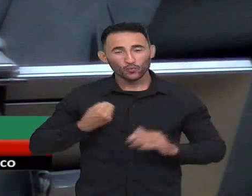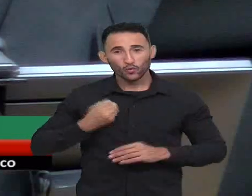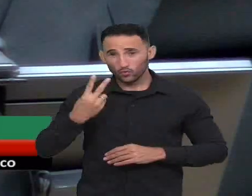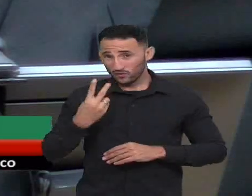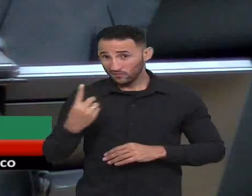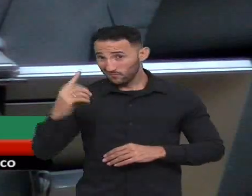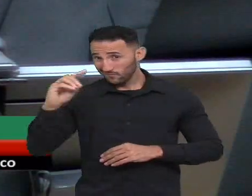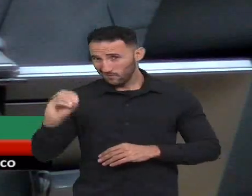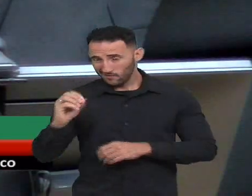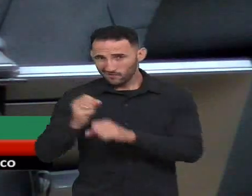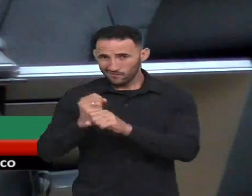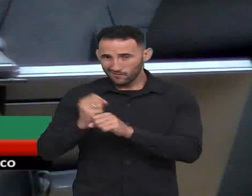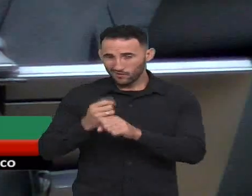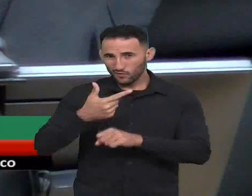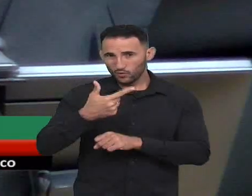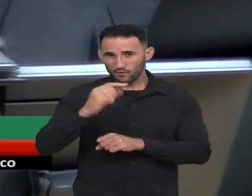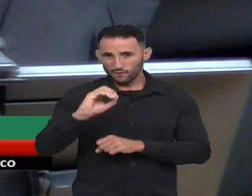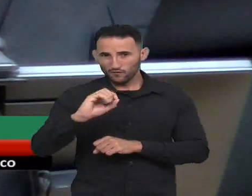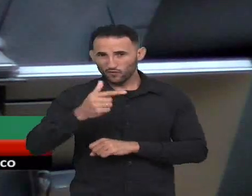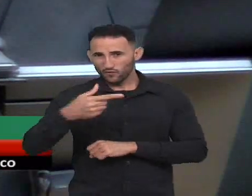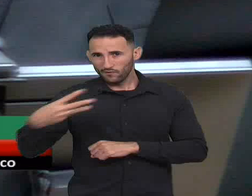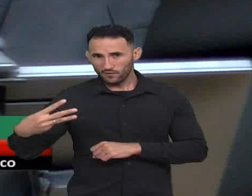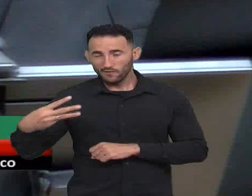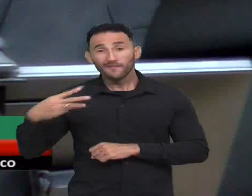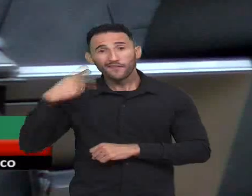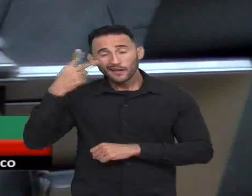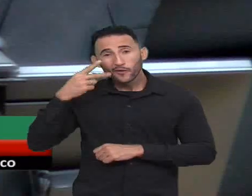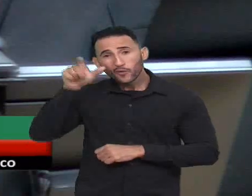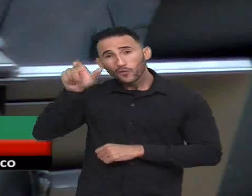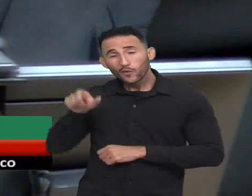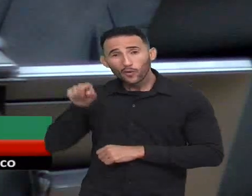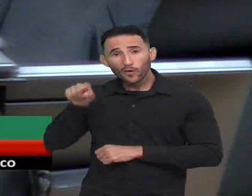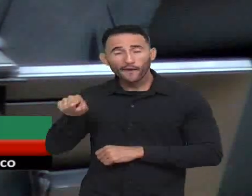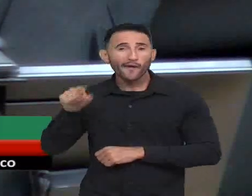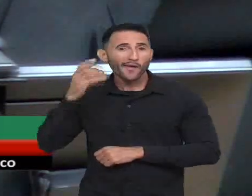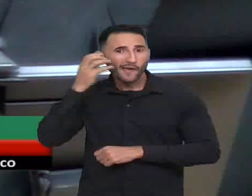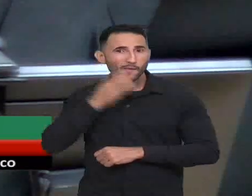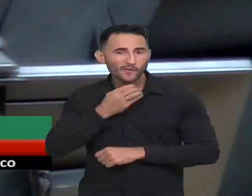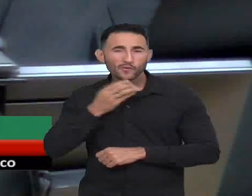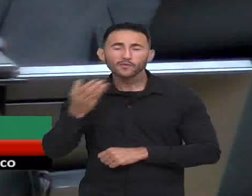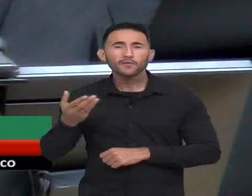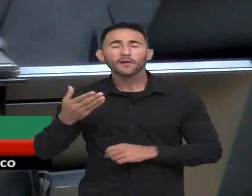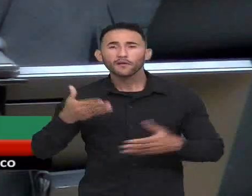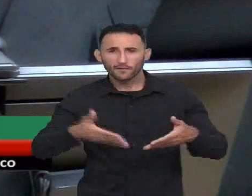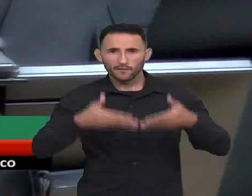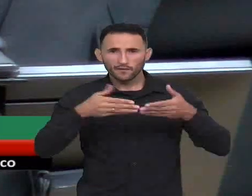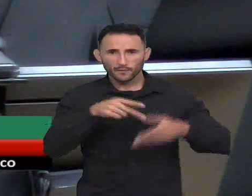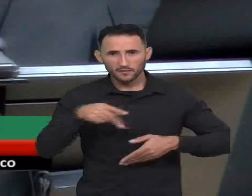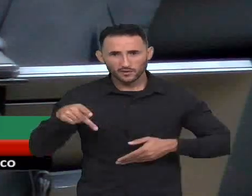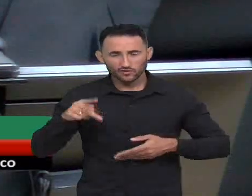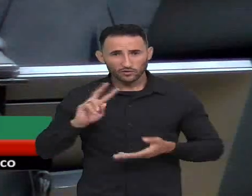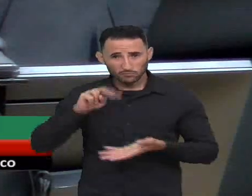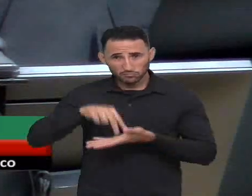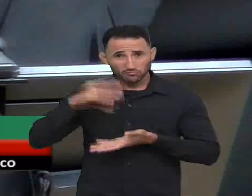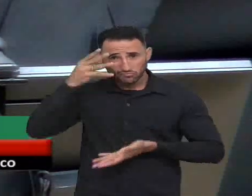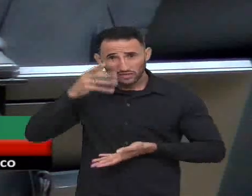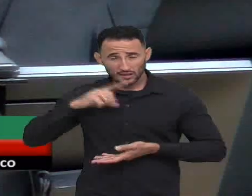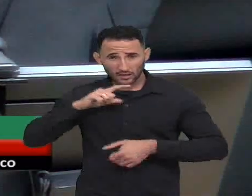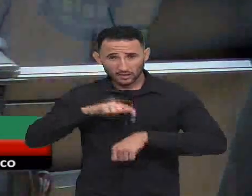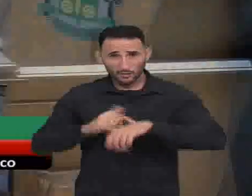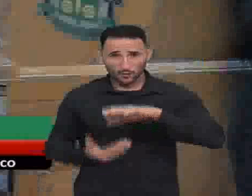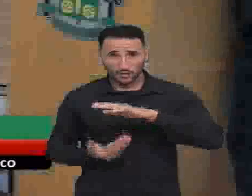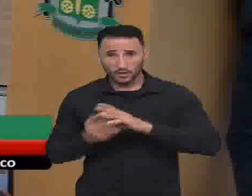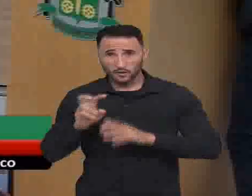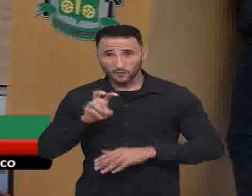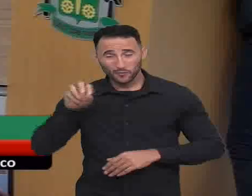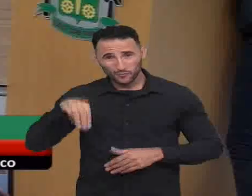210 de 2023, do nobre vereador Emerson Osasco. Questão de ordem, presidente. Questão de ordem, nobre vereador Emerson Osasco. Para discutir, Vossa Excelência, dispõe de